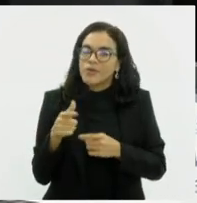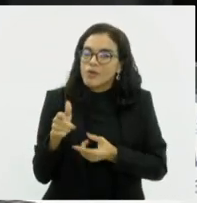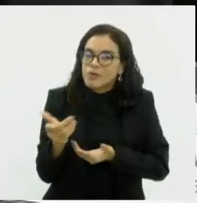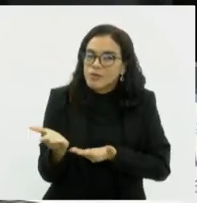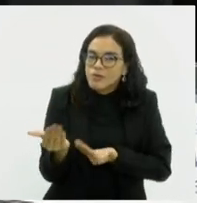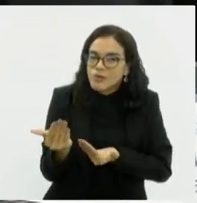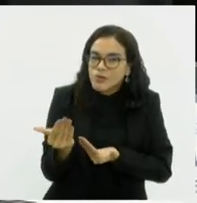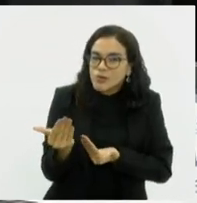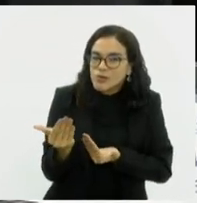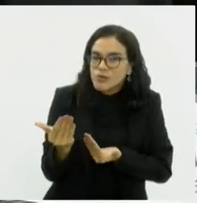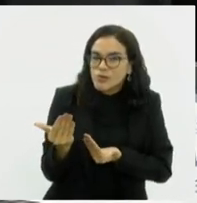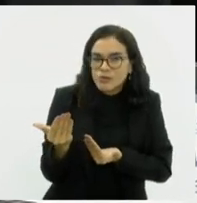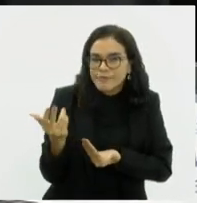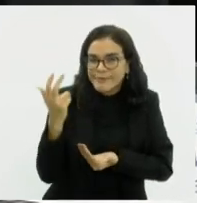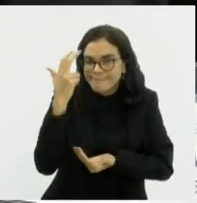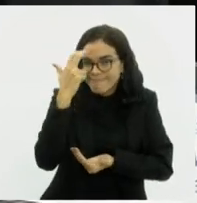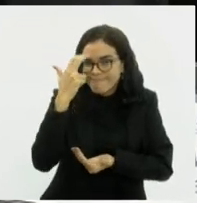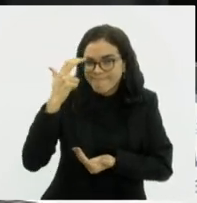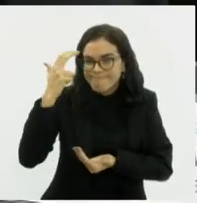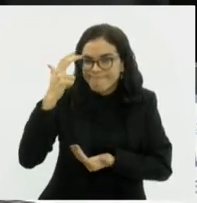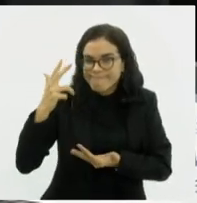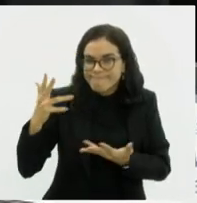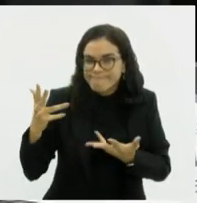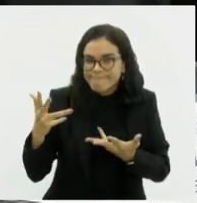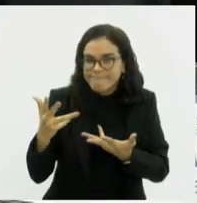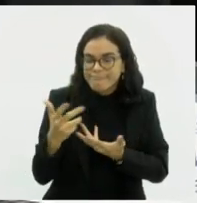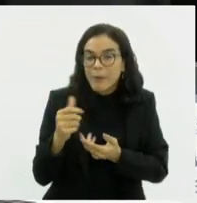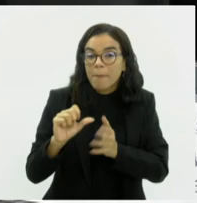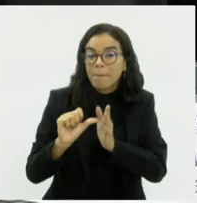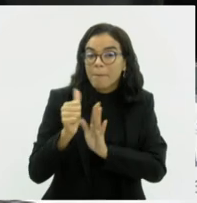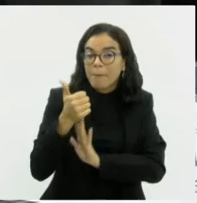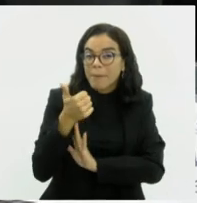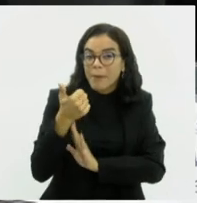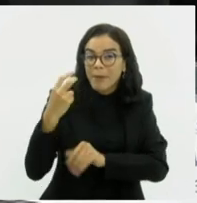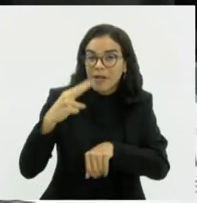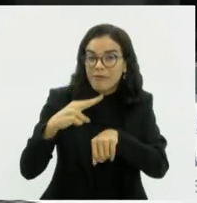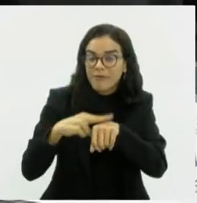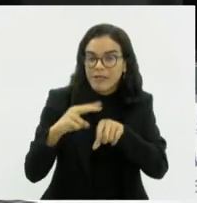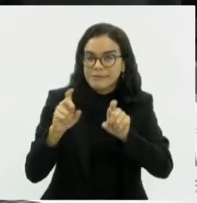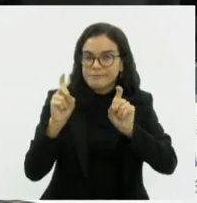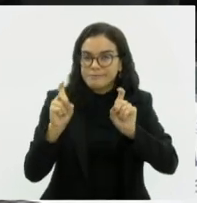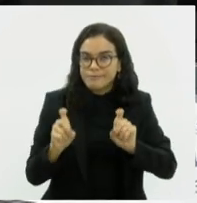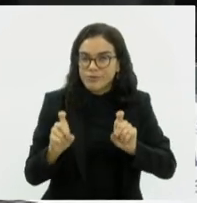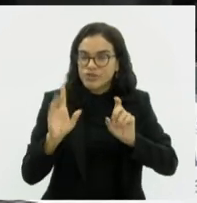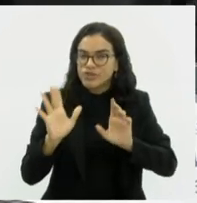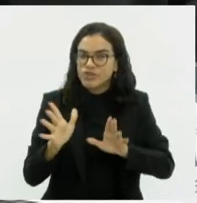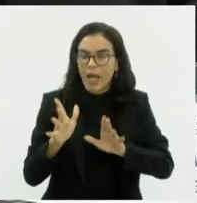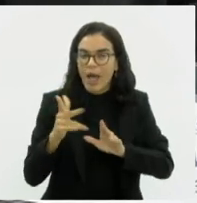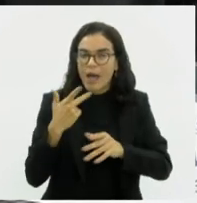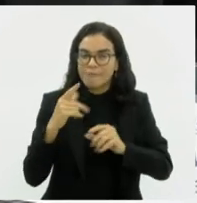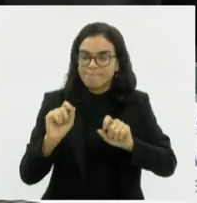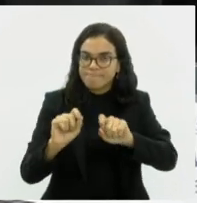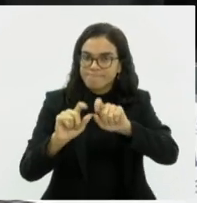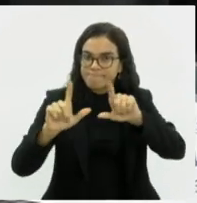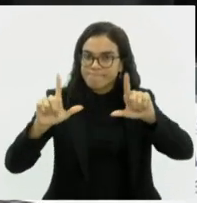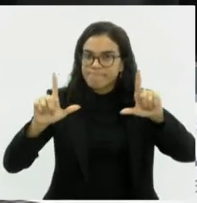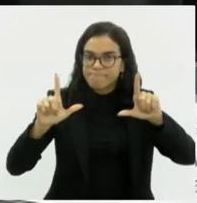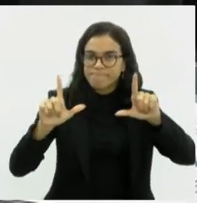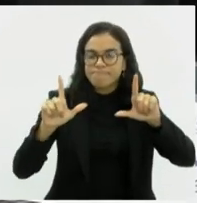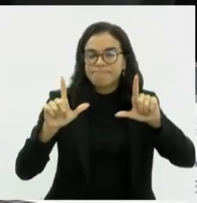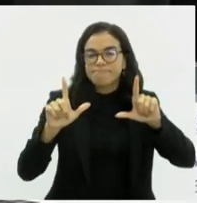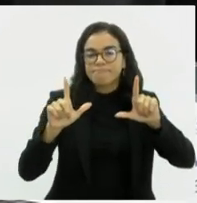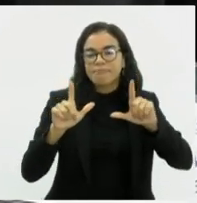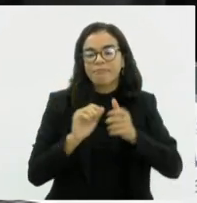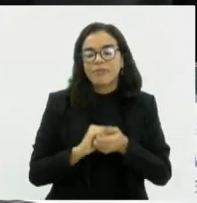jovem brilhante deputada, primeiro mandato já se destaca, não é surpresa para mim, nós tínhamos certeza